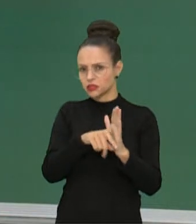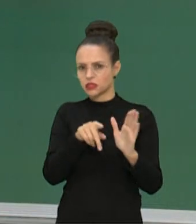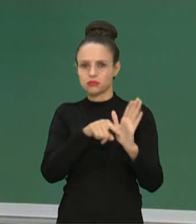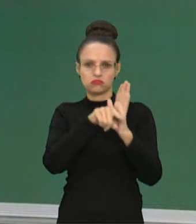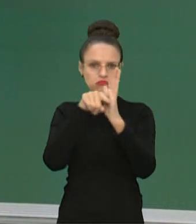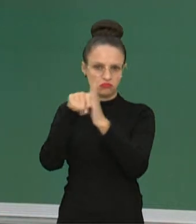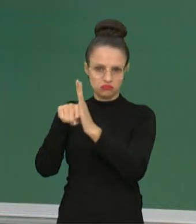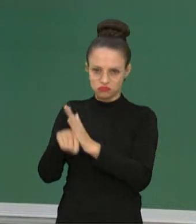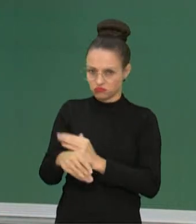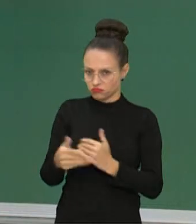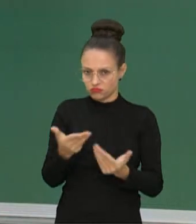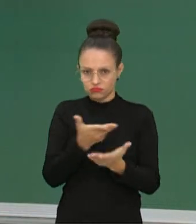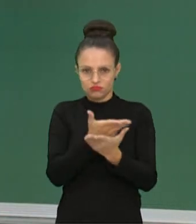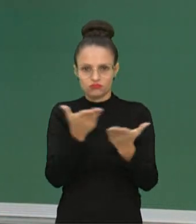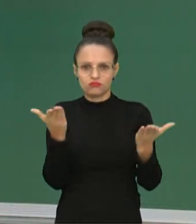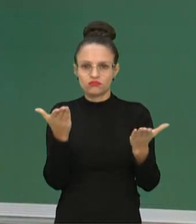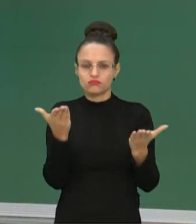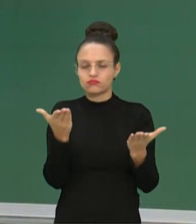nas suas